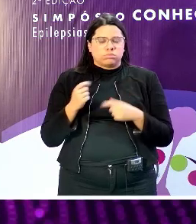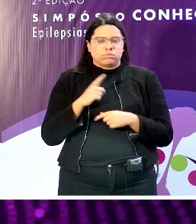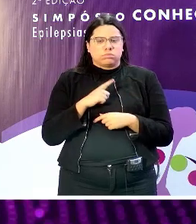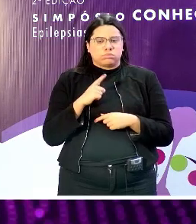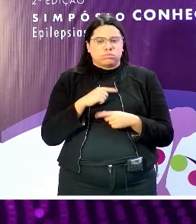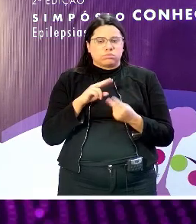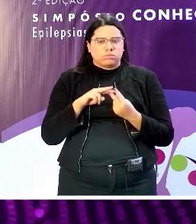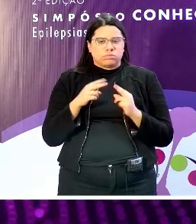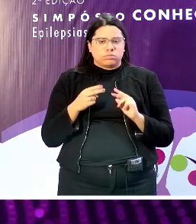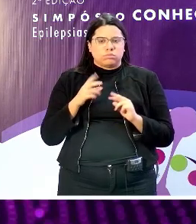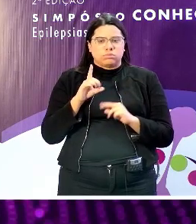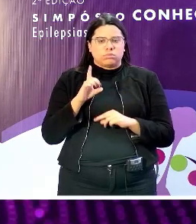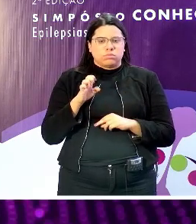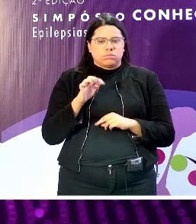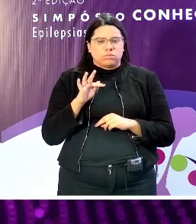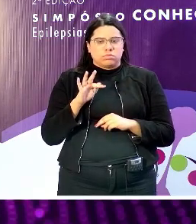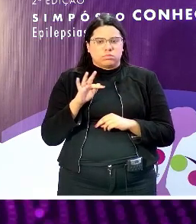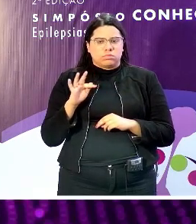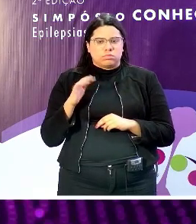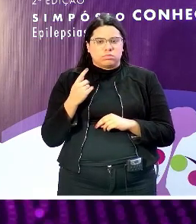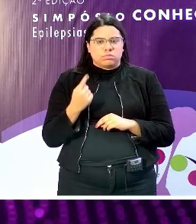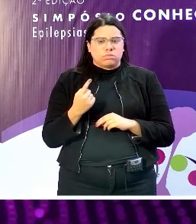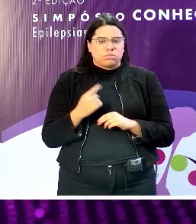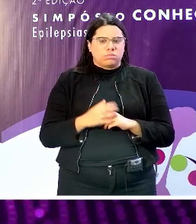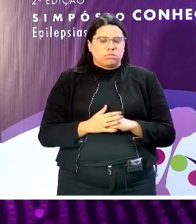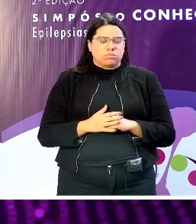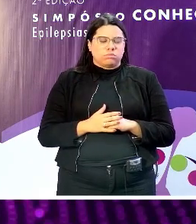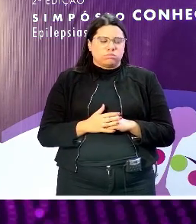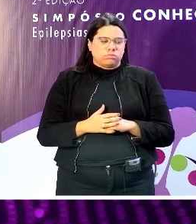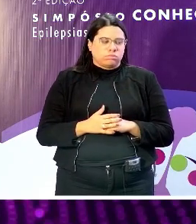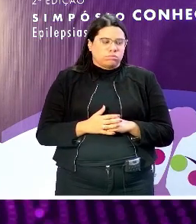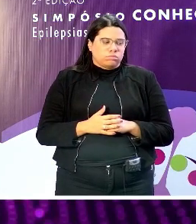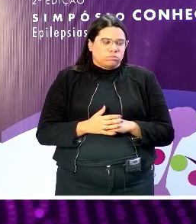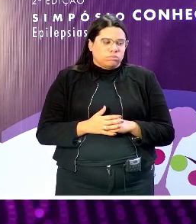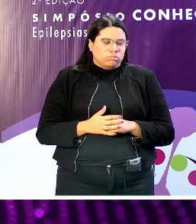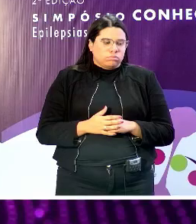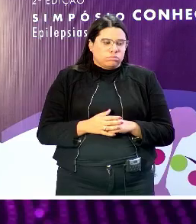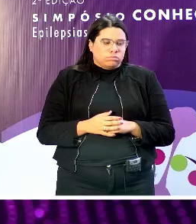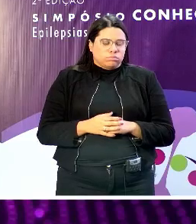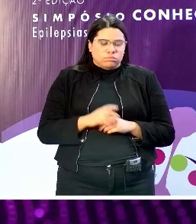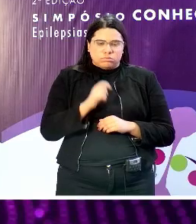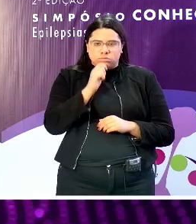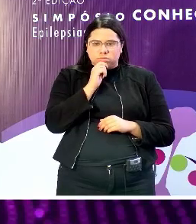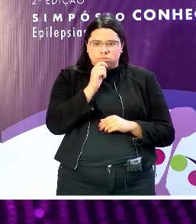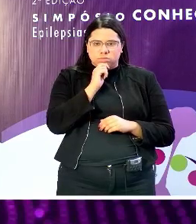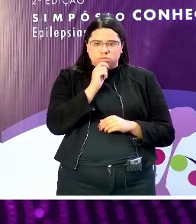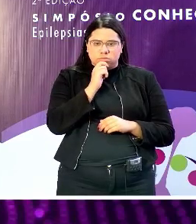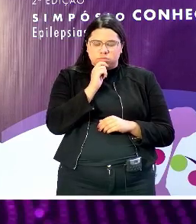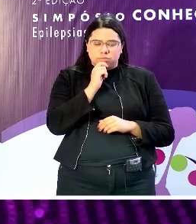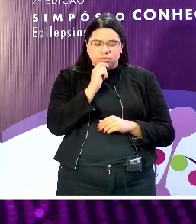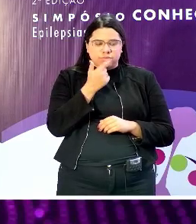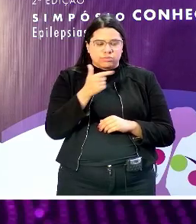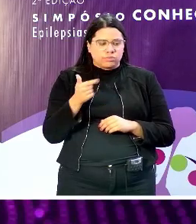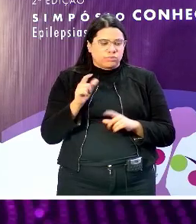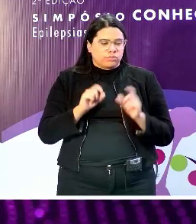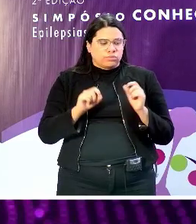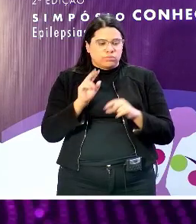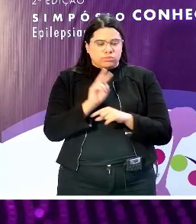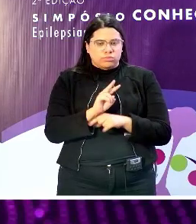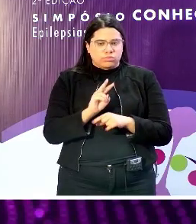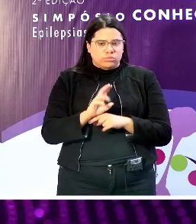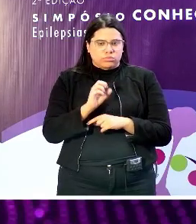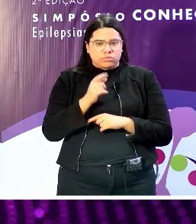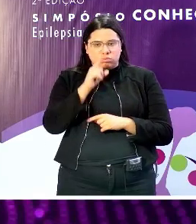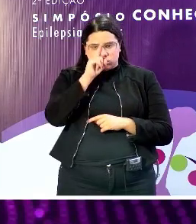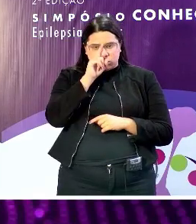além de DAF1, os genes que eles têm ainda não foram descritos como associados de protetivo ou risco